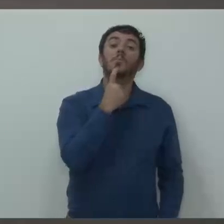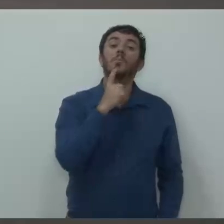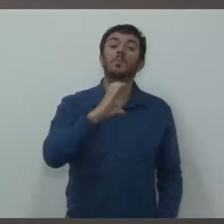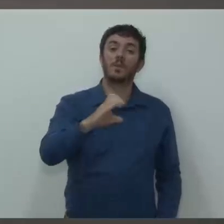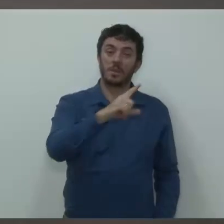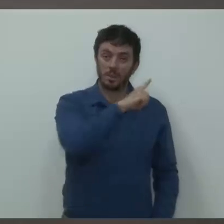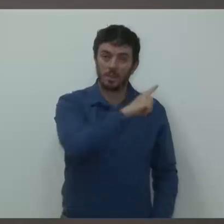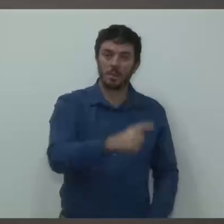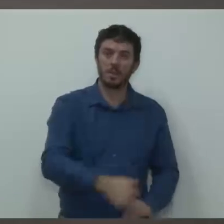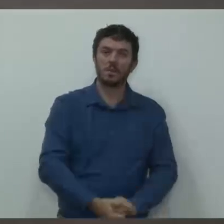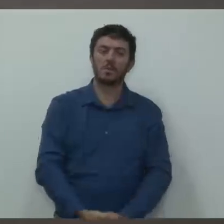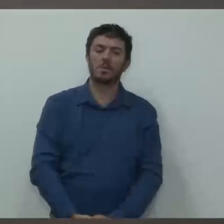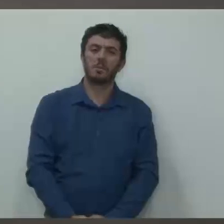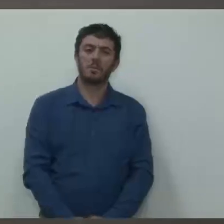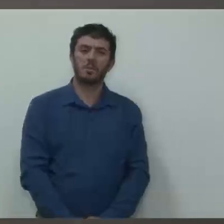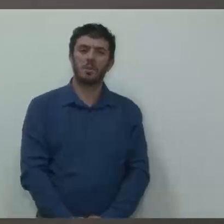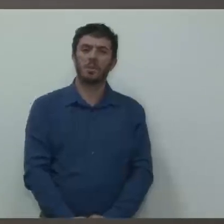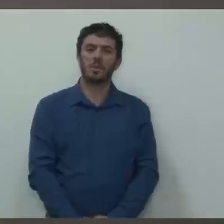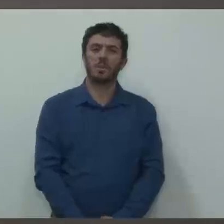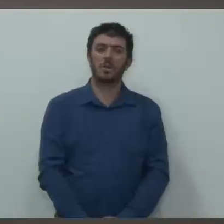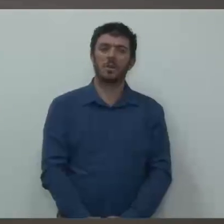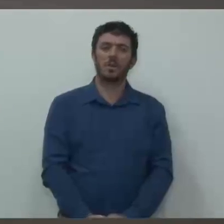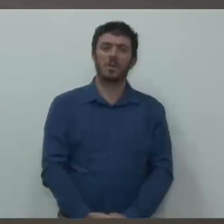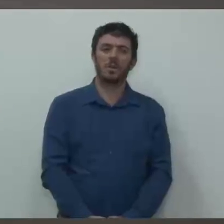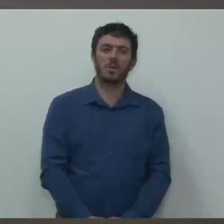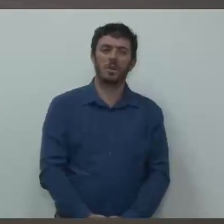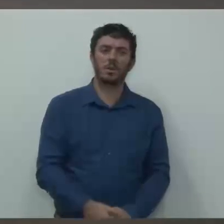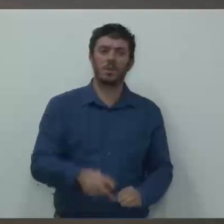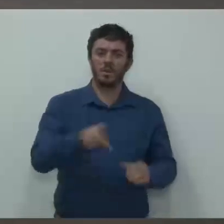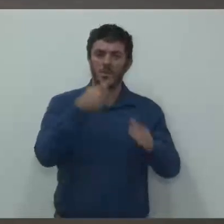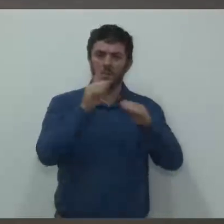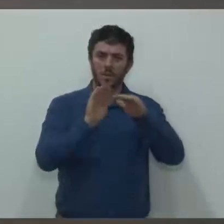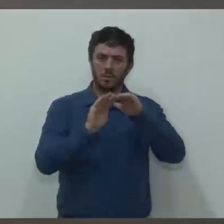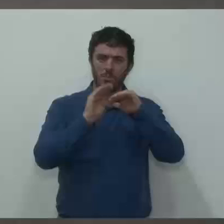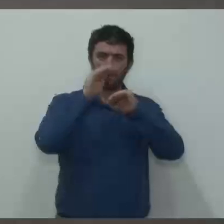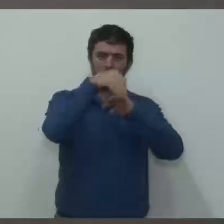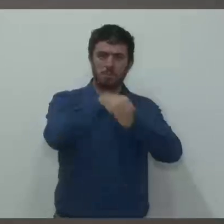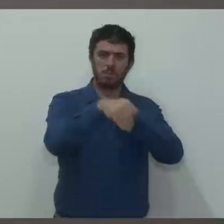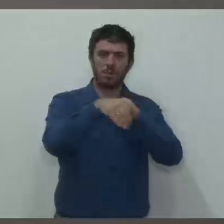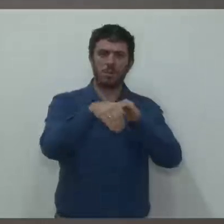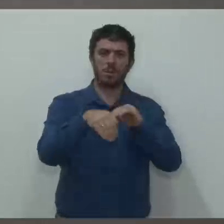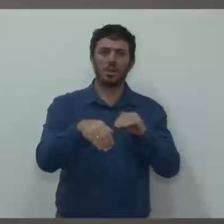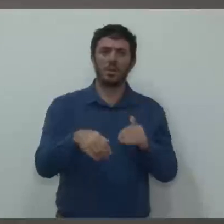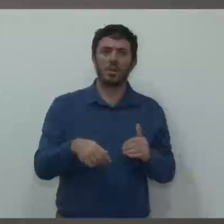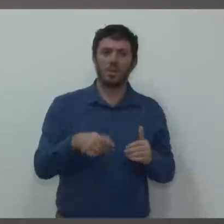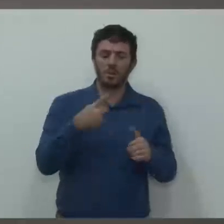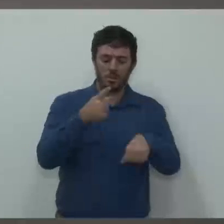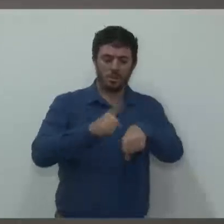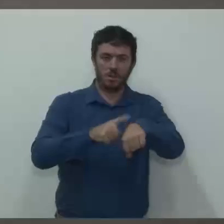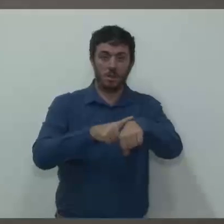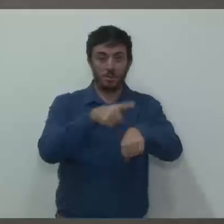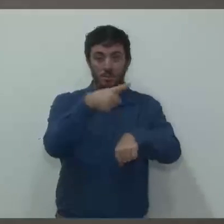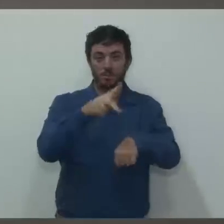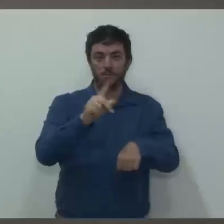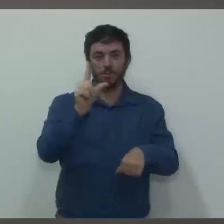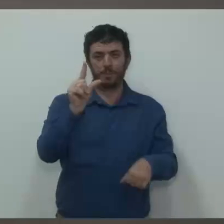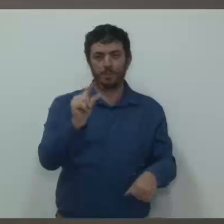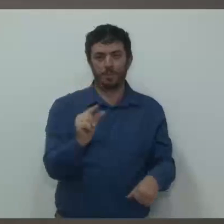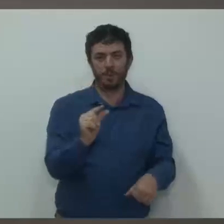eixos estruturais, estratégicos, etc, etc. Eu vou dar um salto aqui para não ficar também uma coisa cansativa, até porque está terminando meu tempo.